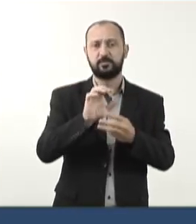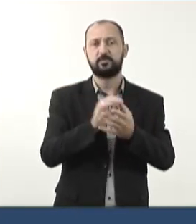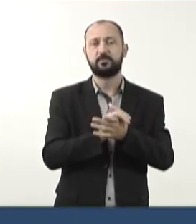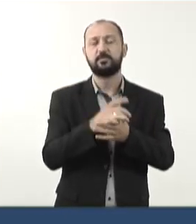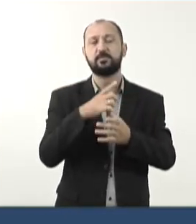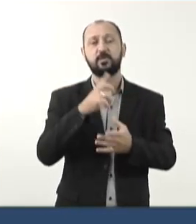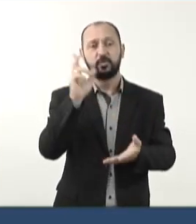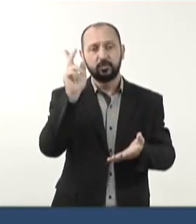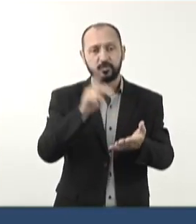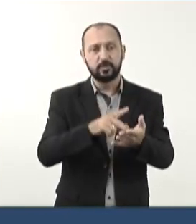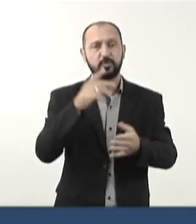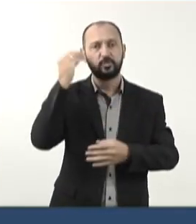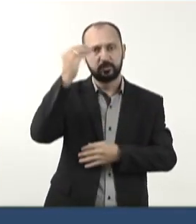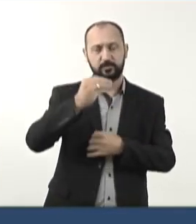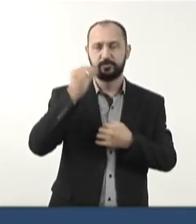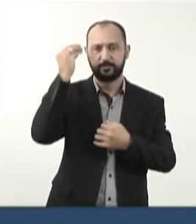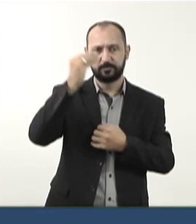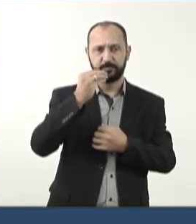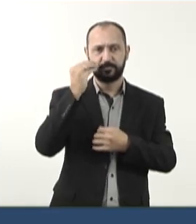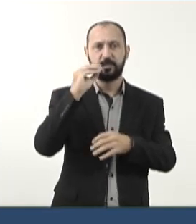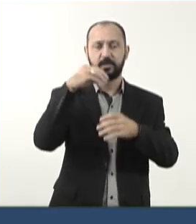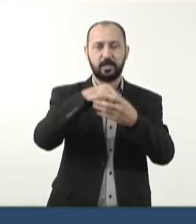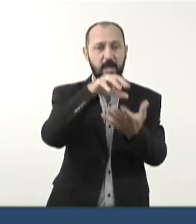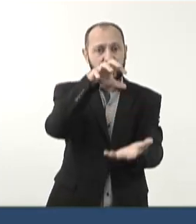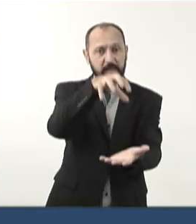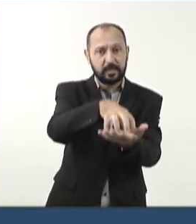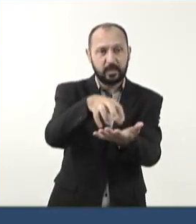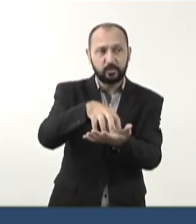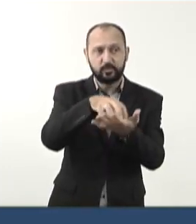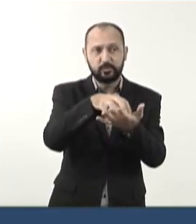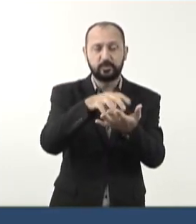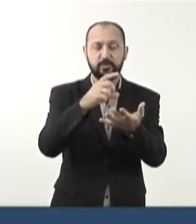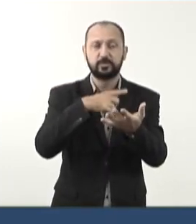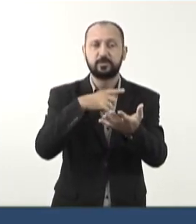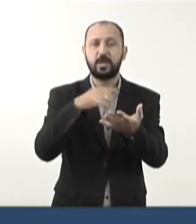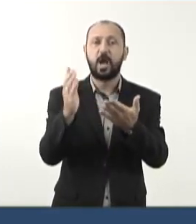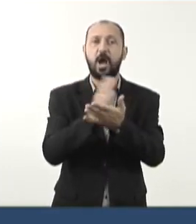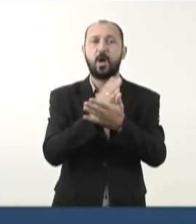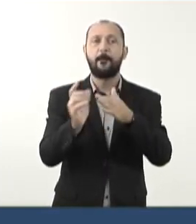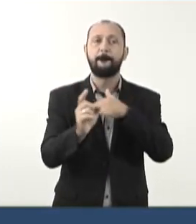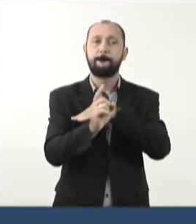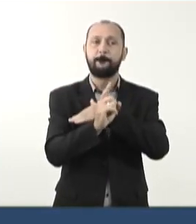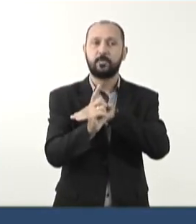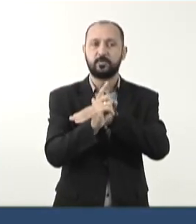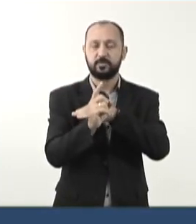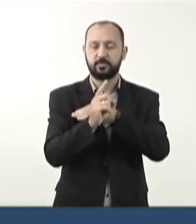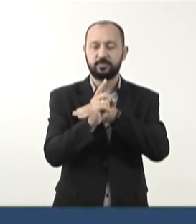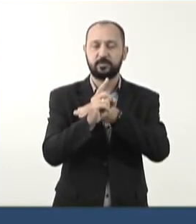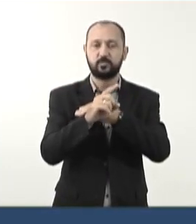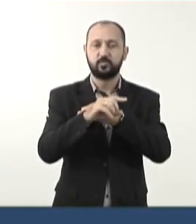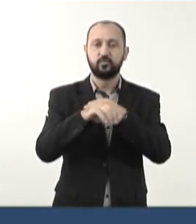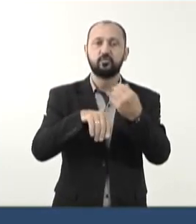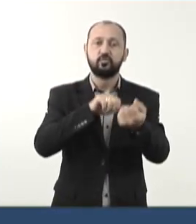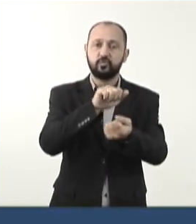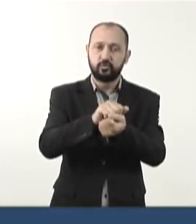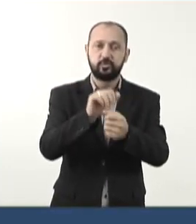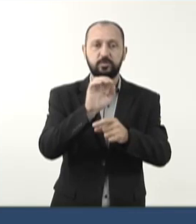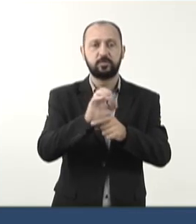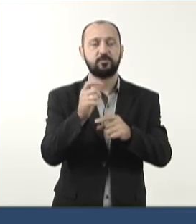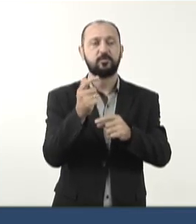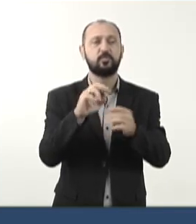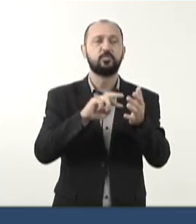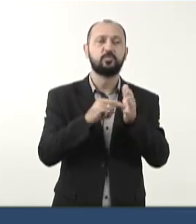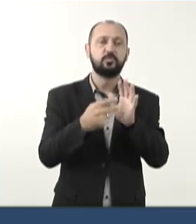nós temos realmente experiências dentro da aldeia, nós temos serviços municipais e estaduais dentro da aldeia, então não